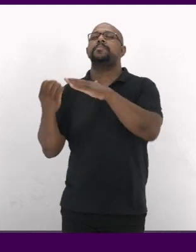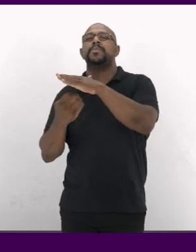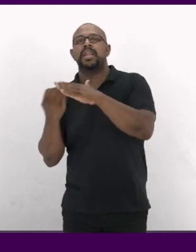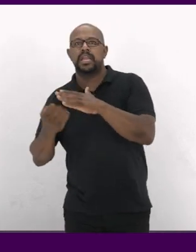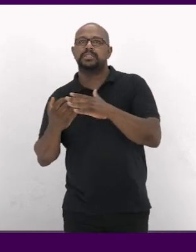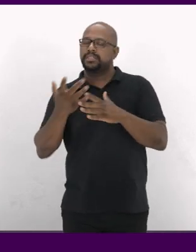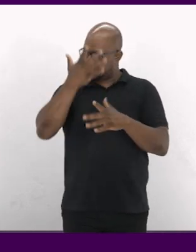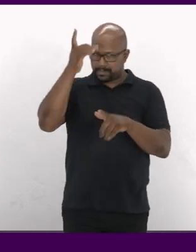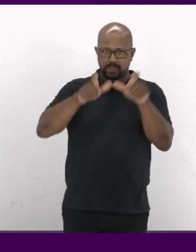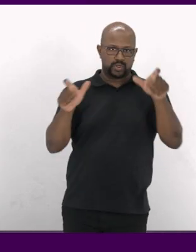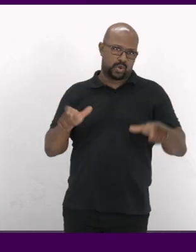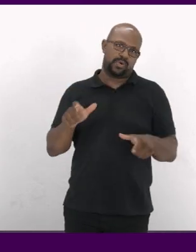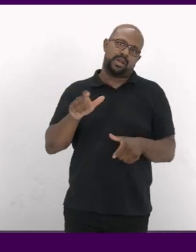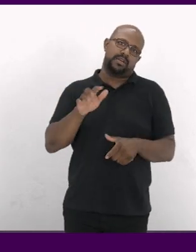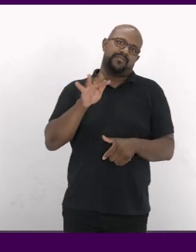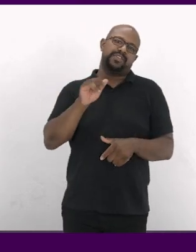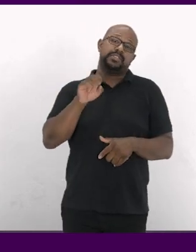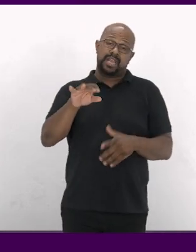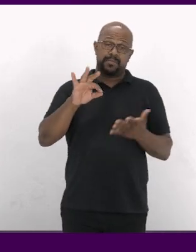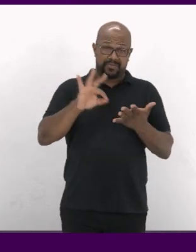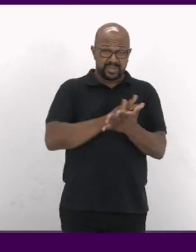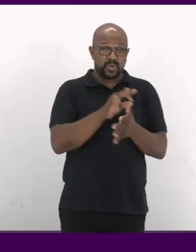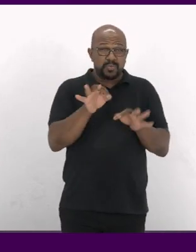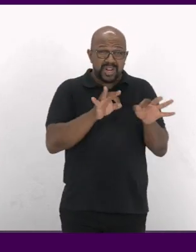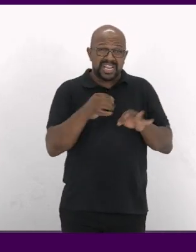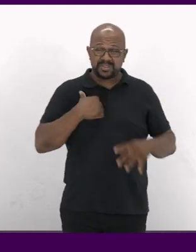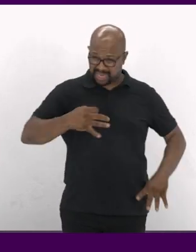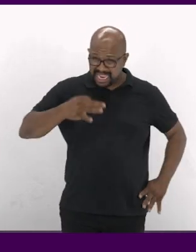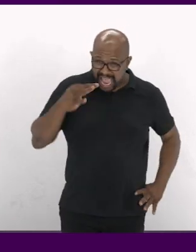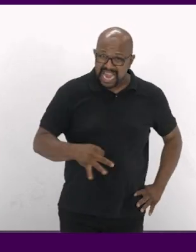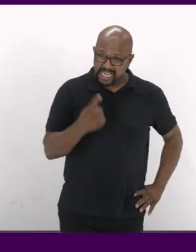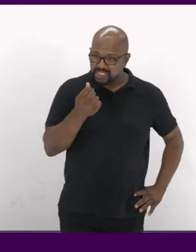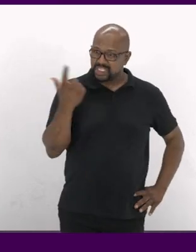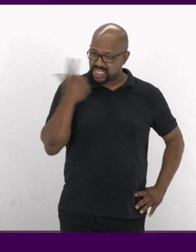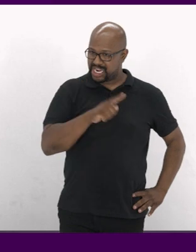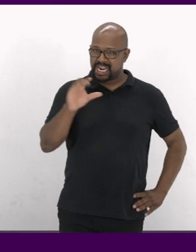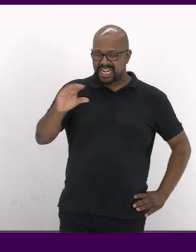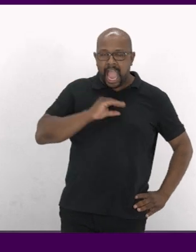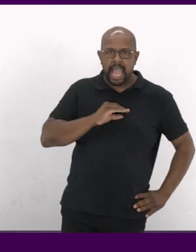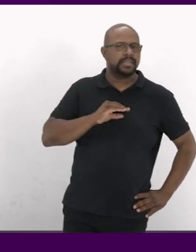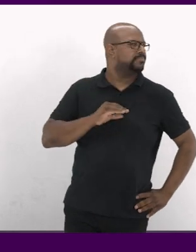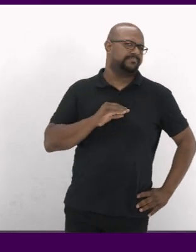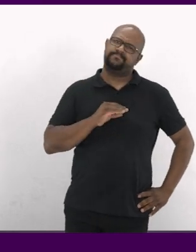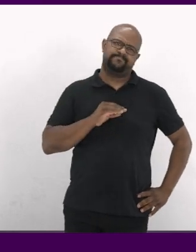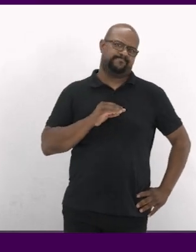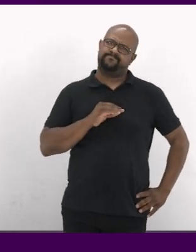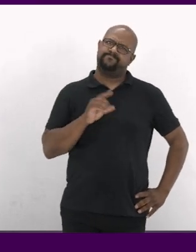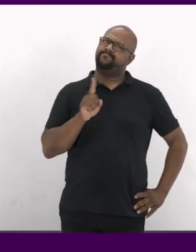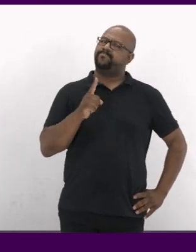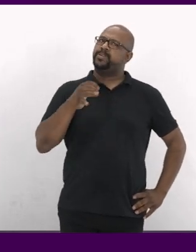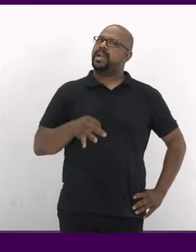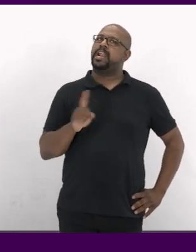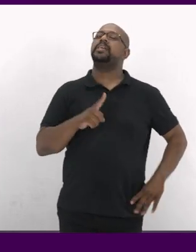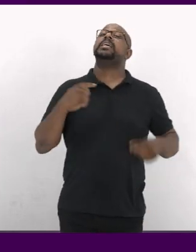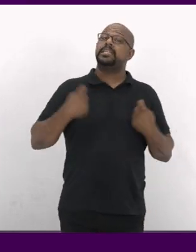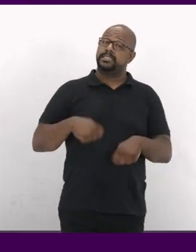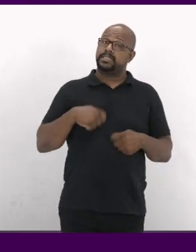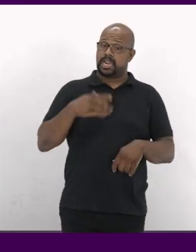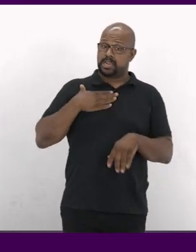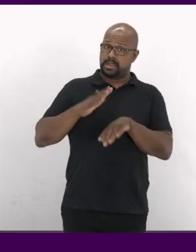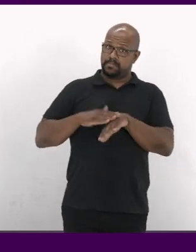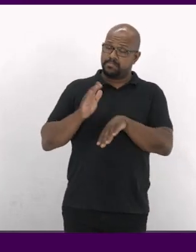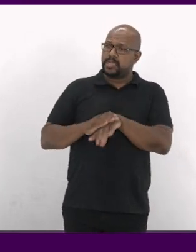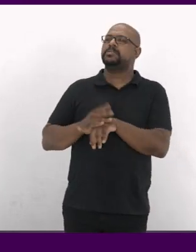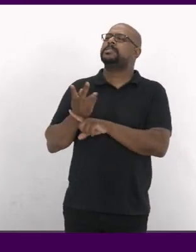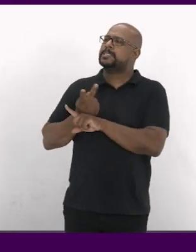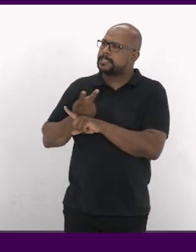pessoas físicas. Ou seja, a aprovação do projeto não garante necessariamente a obtenção de dinheiro. É